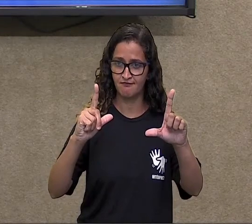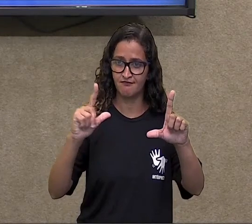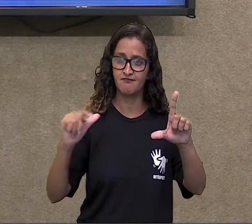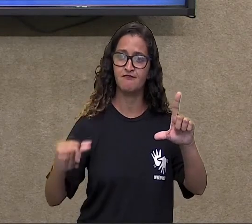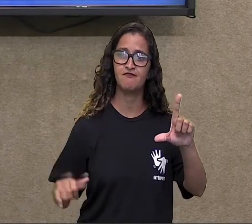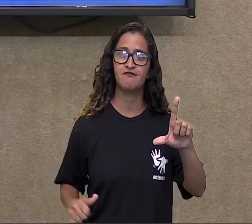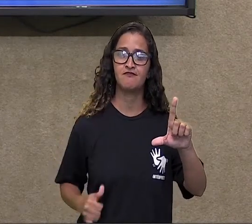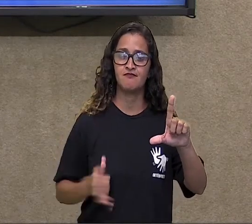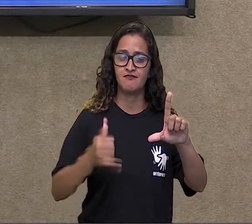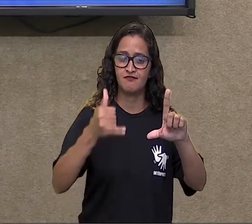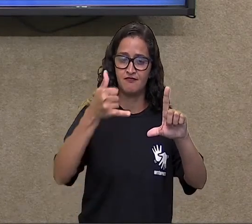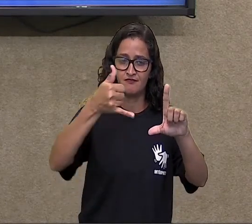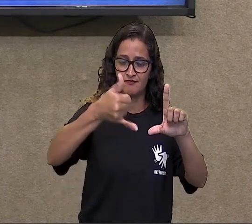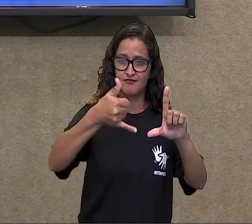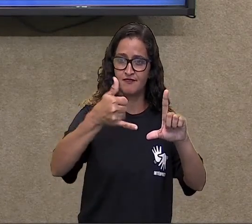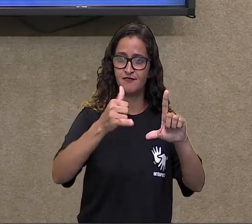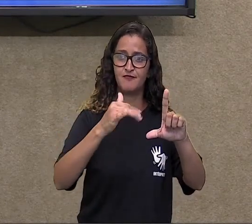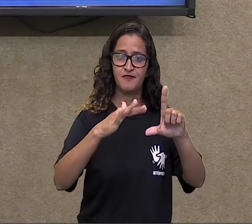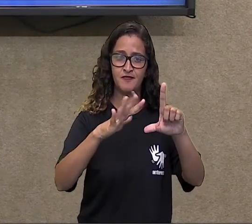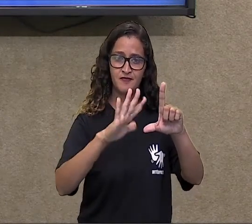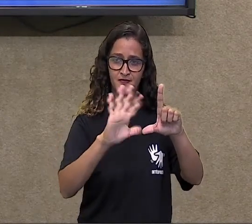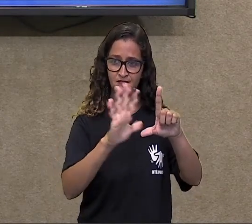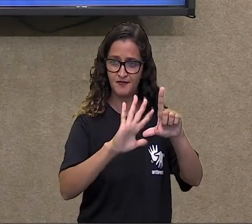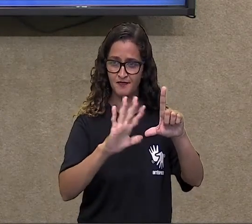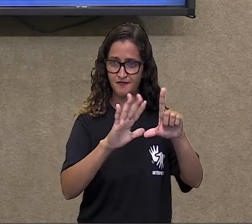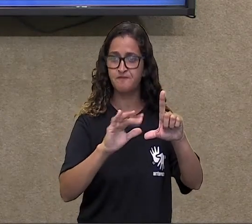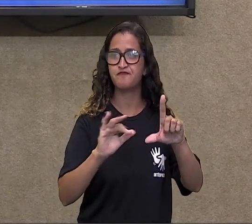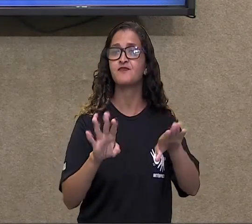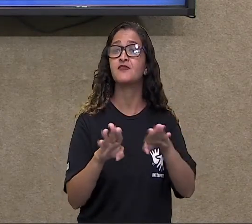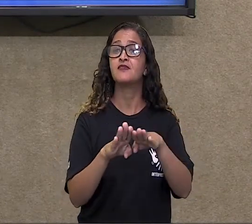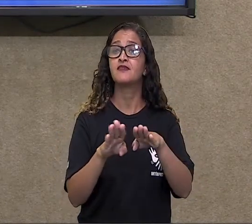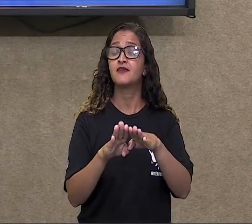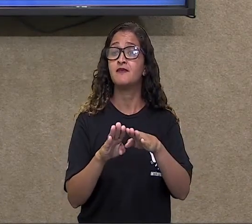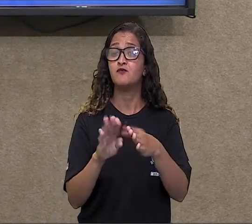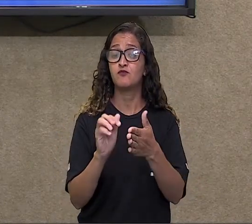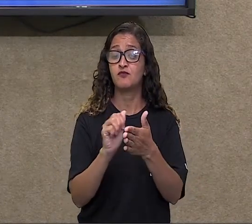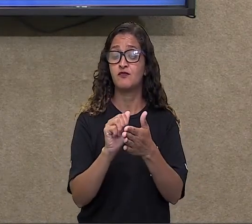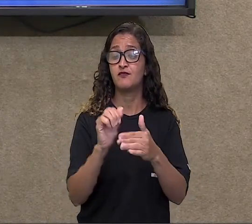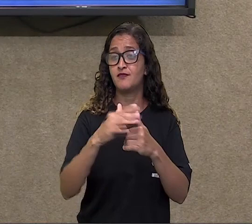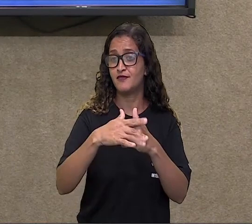na imagem que aparece no canto da tela. Se inscreva em nosso